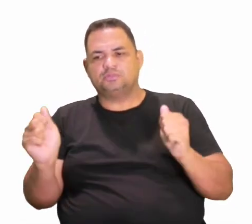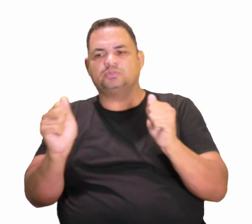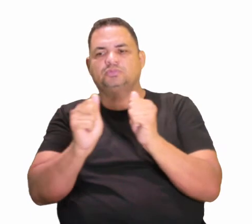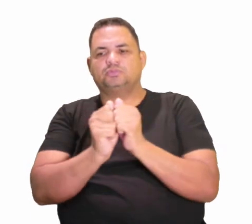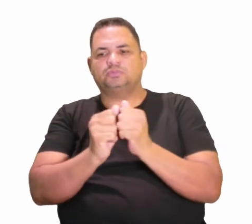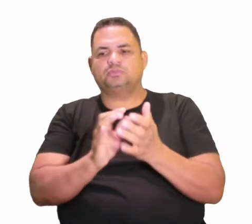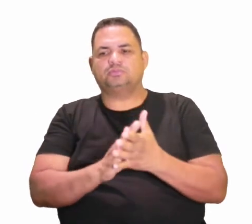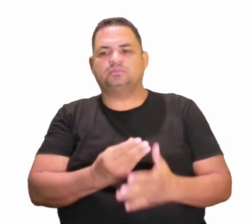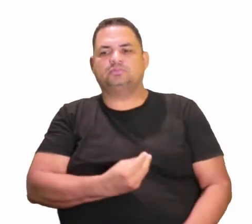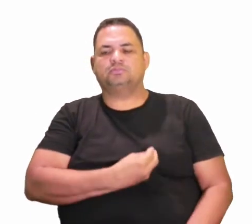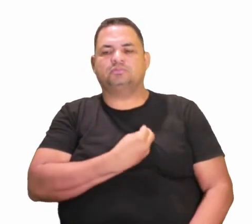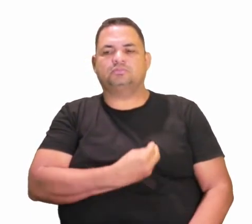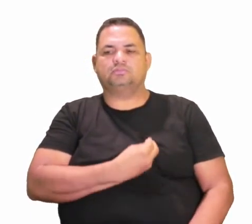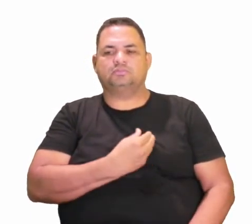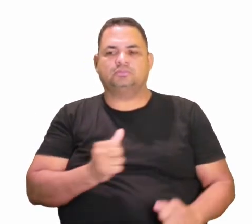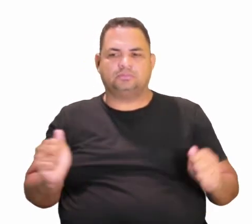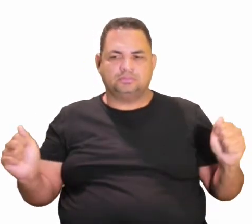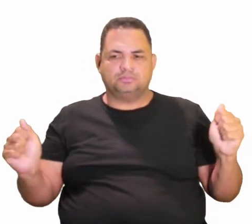para o convívio